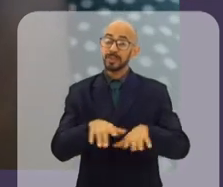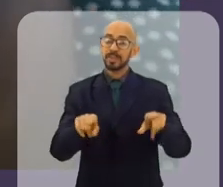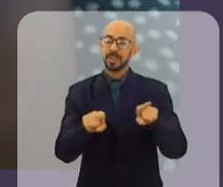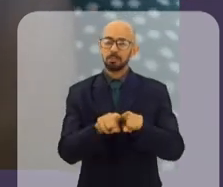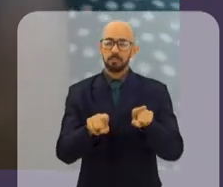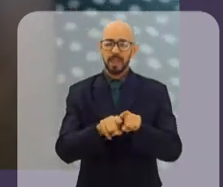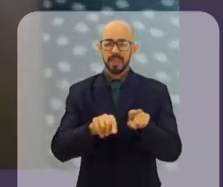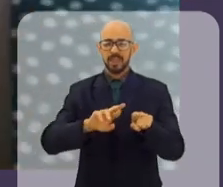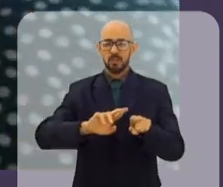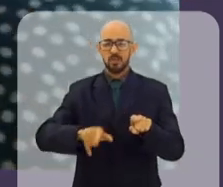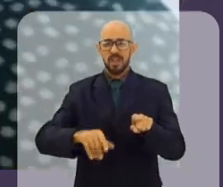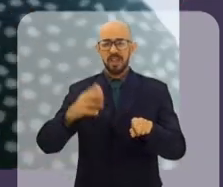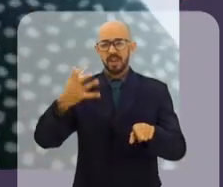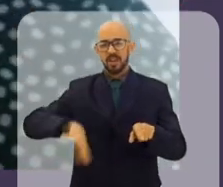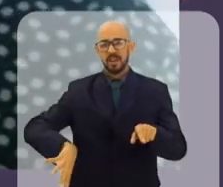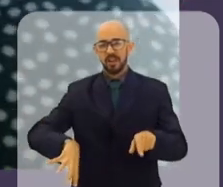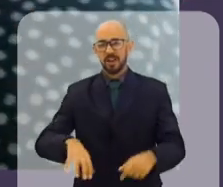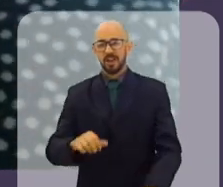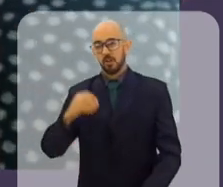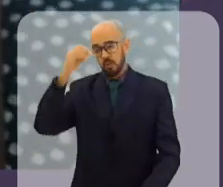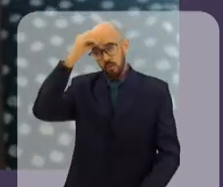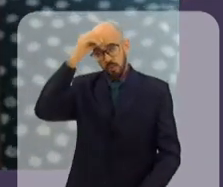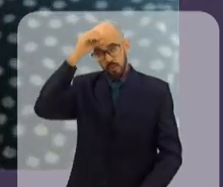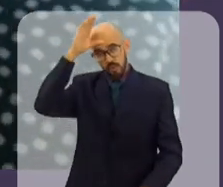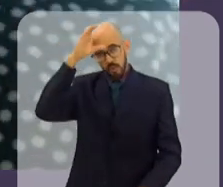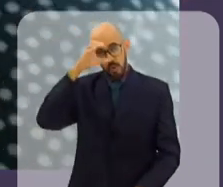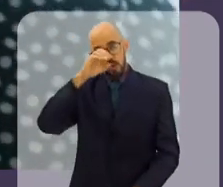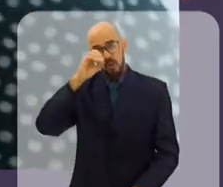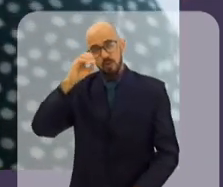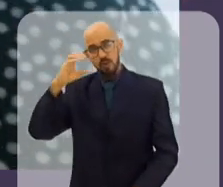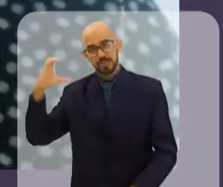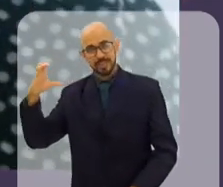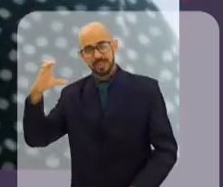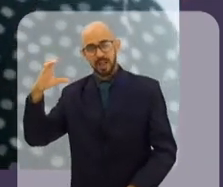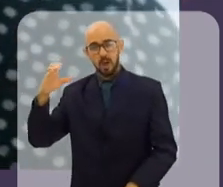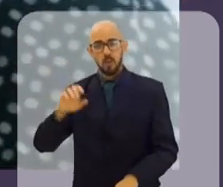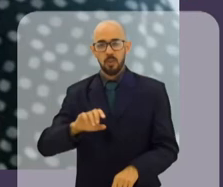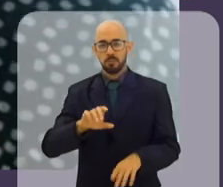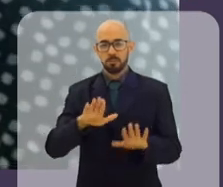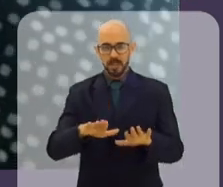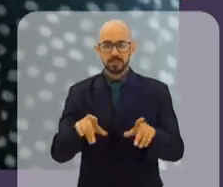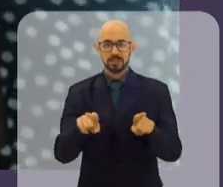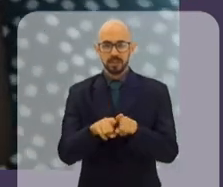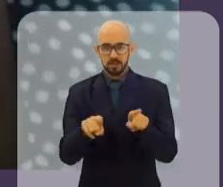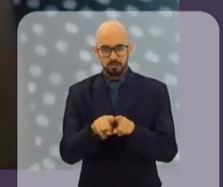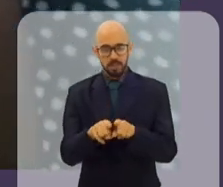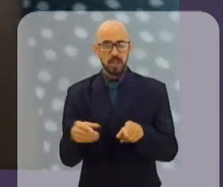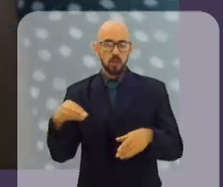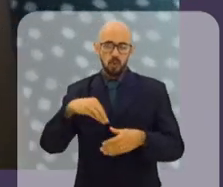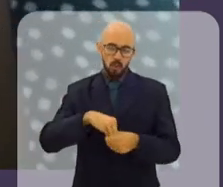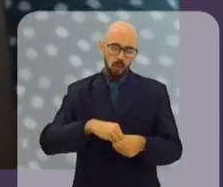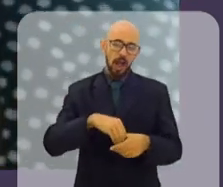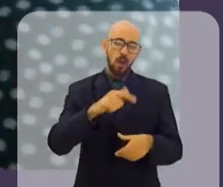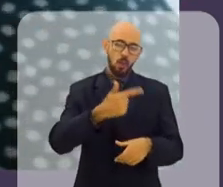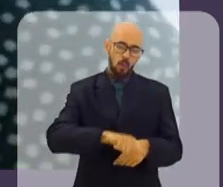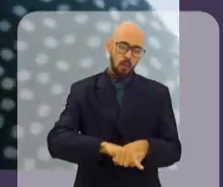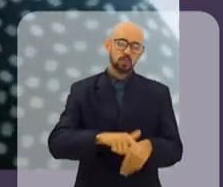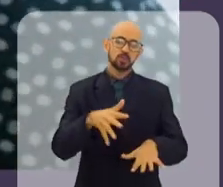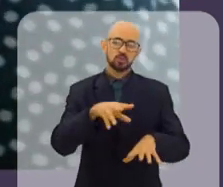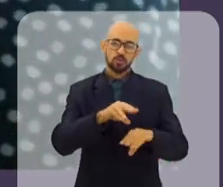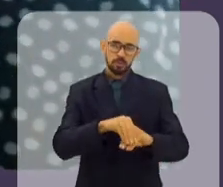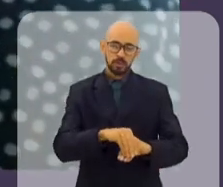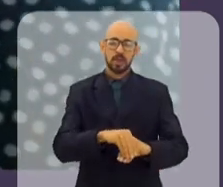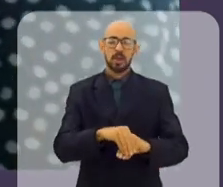esses saberes, não rejeitar os saberes ditos ocidentais, mas incluir também os saberes que não são ocidentais, a